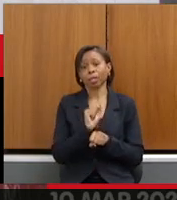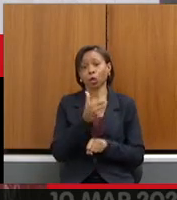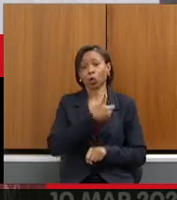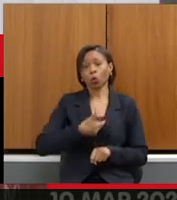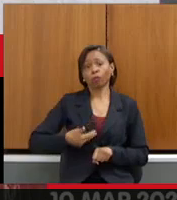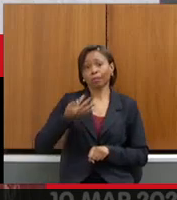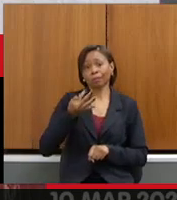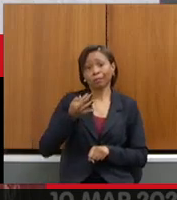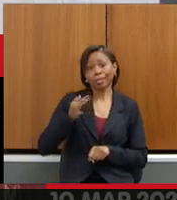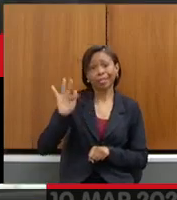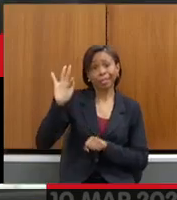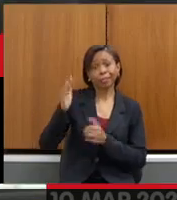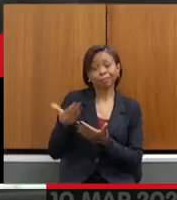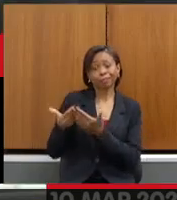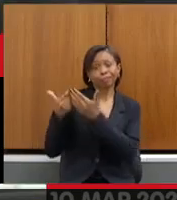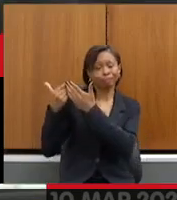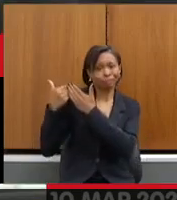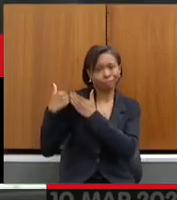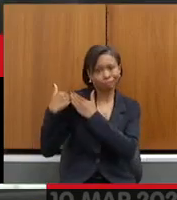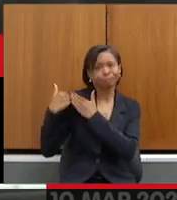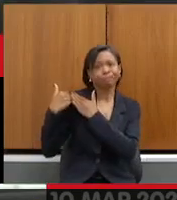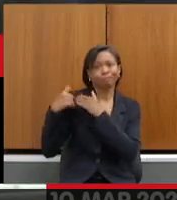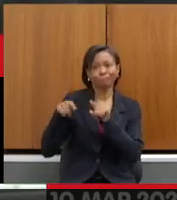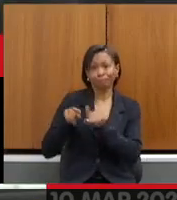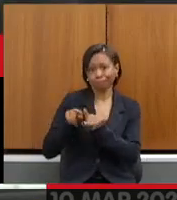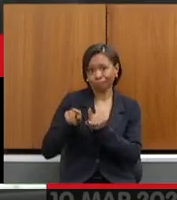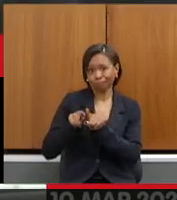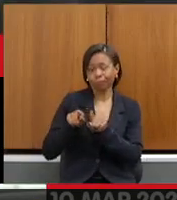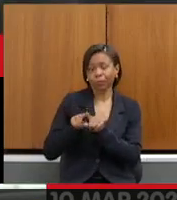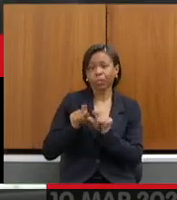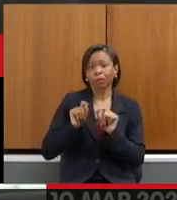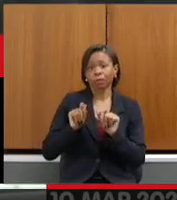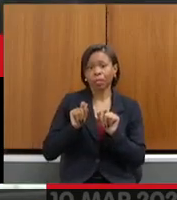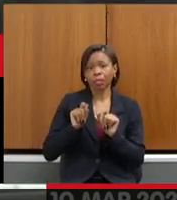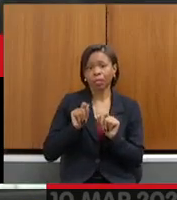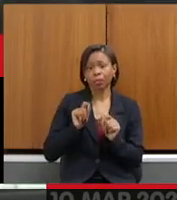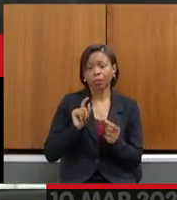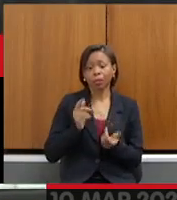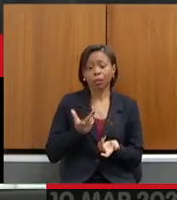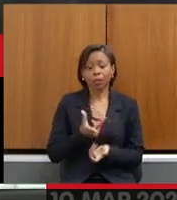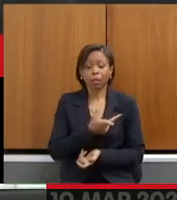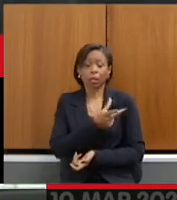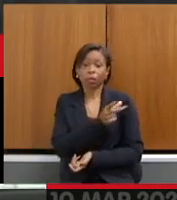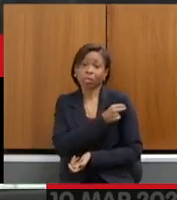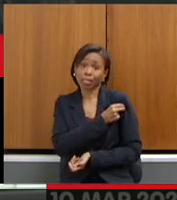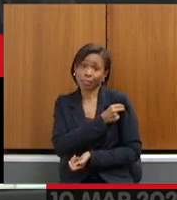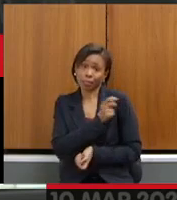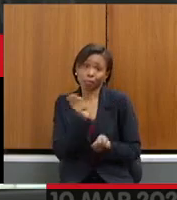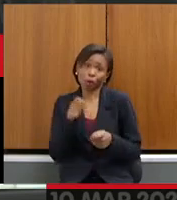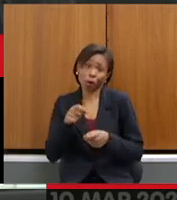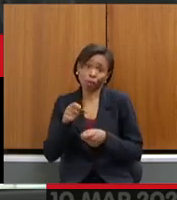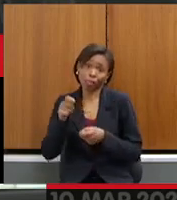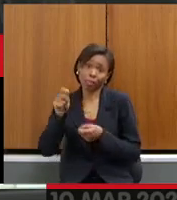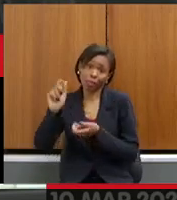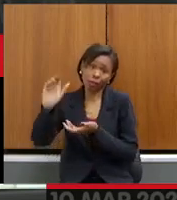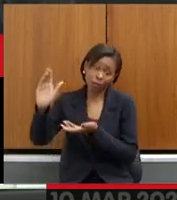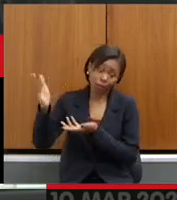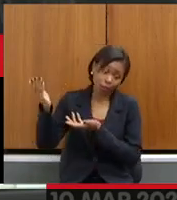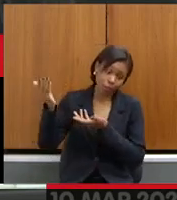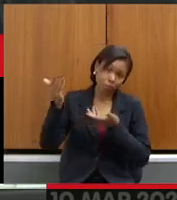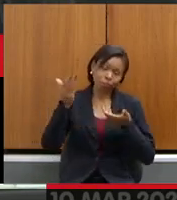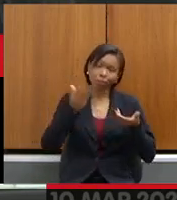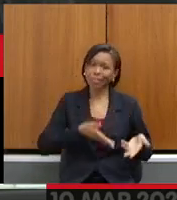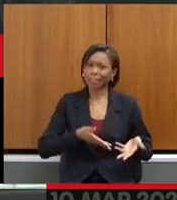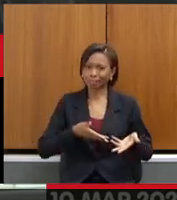faça sua parte e que essas vacinas possam realmente chegar né porque nós